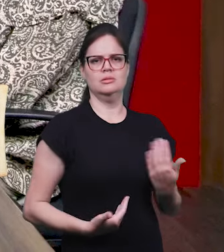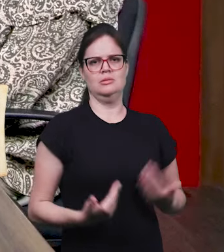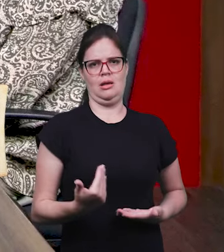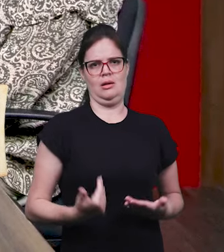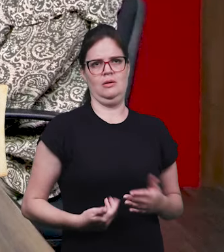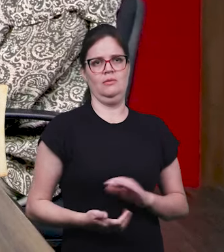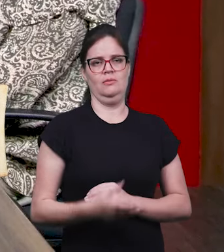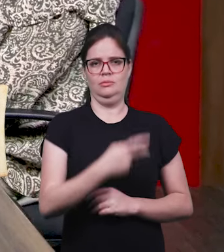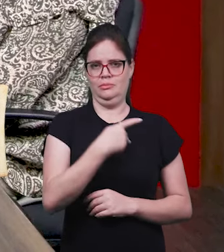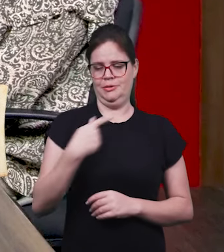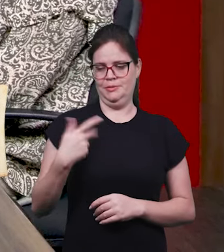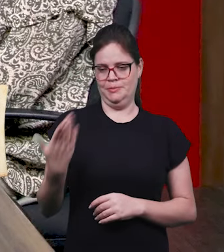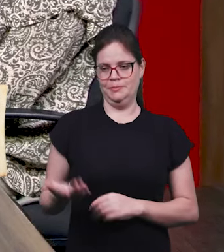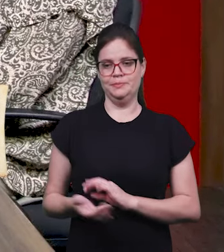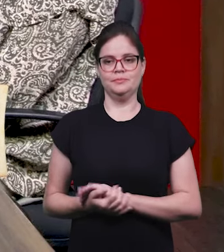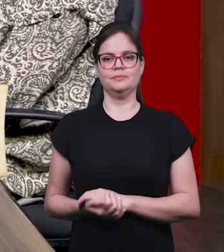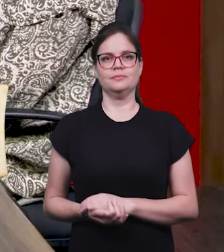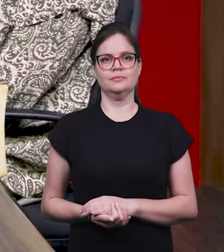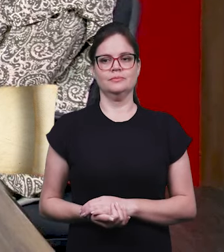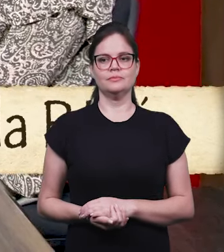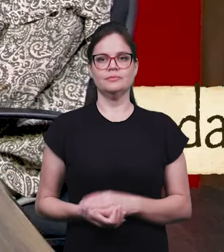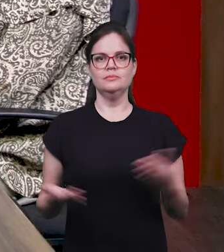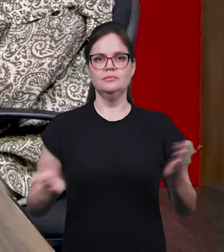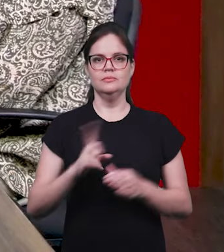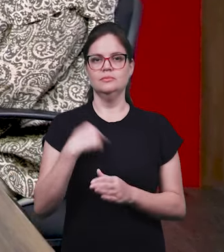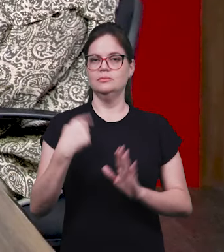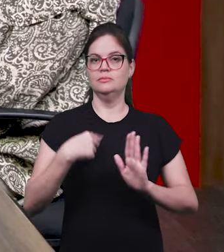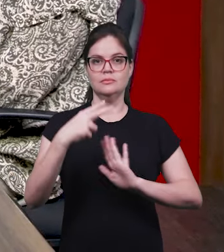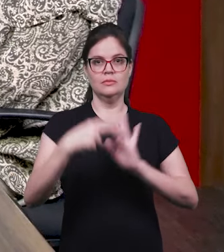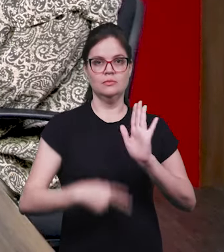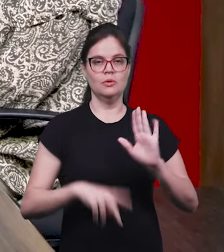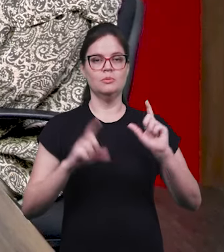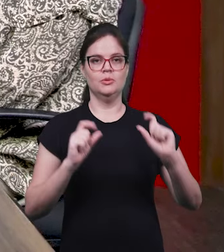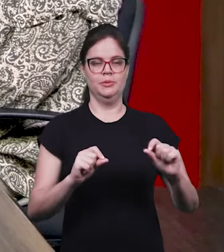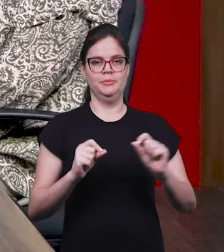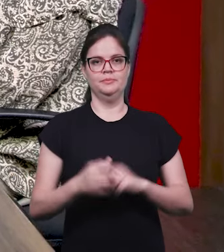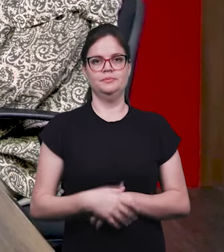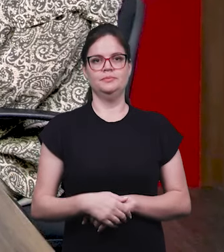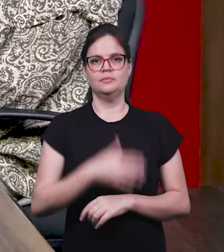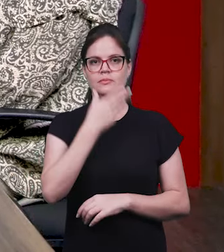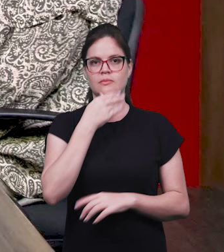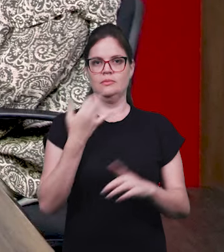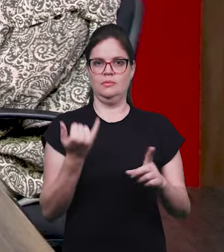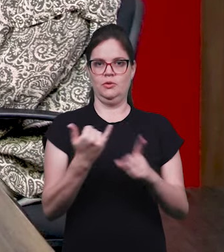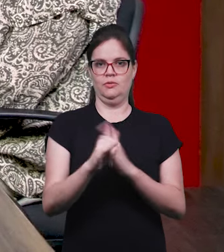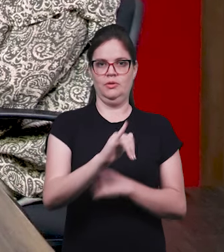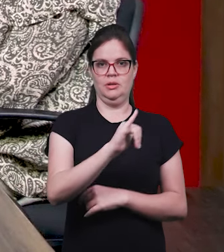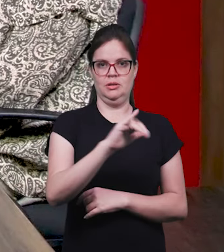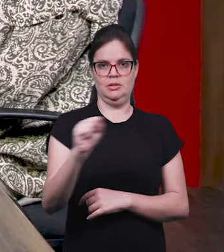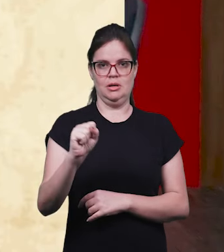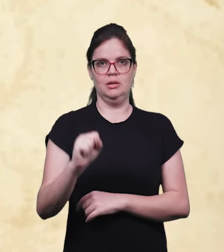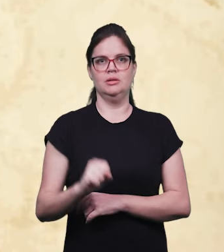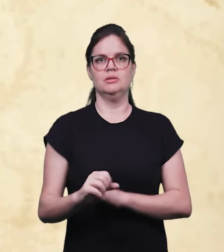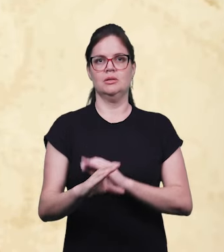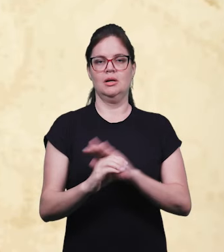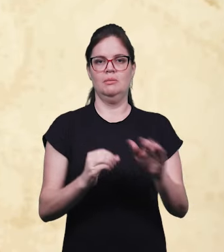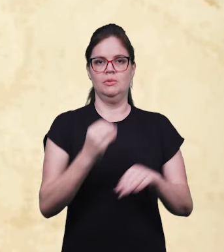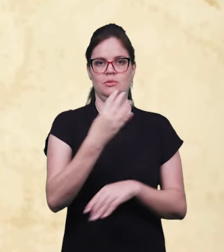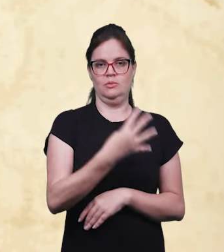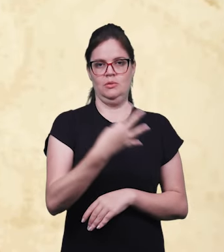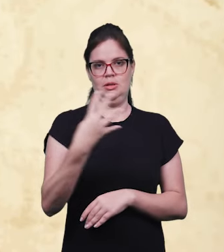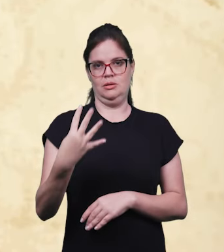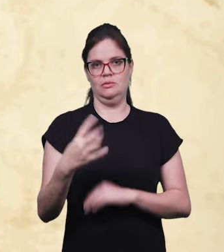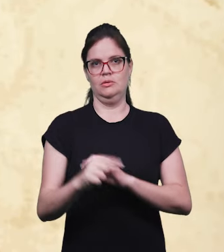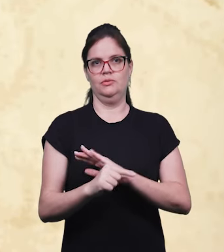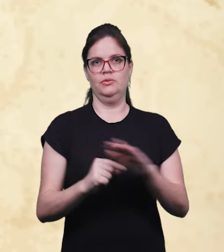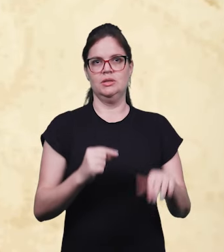Eugênio. Vamos ler aqui, meus irmãos, vamos ler aqui palavras do profeta Isaías, Isaías